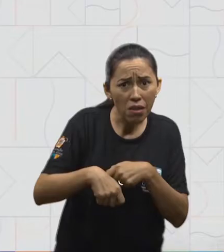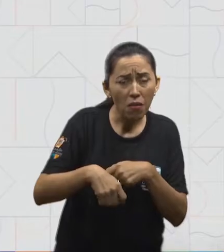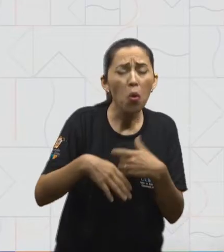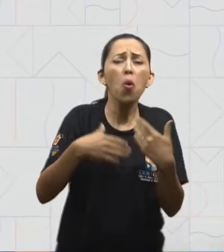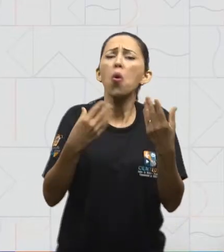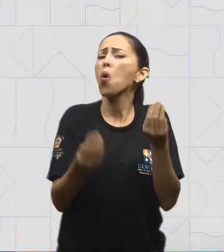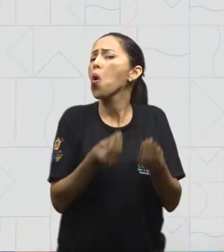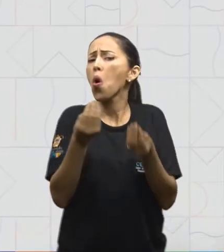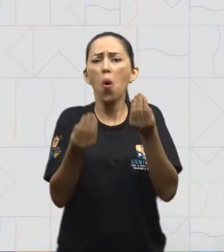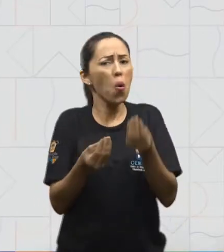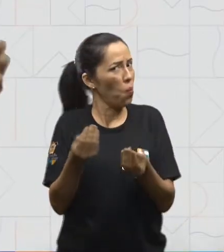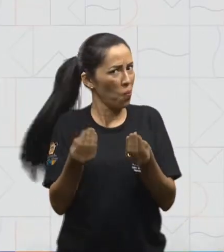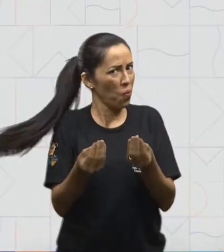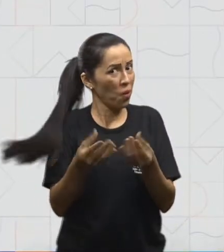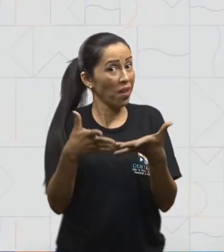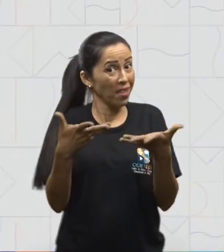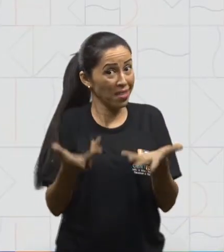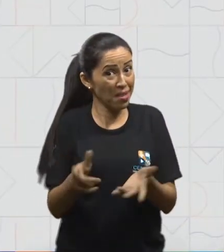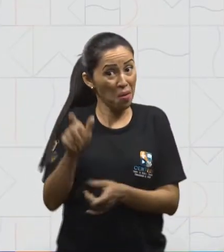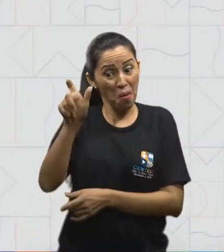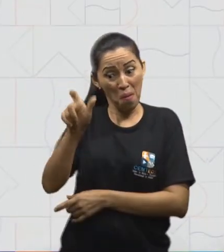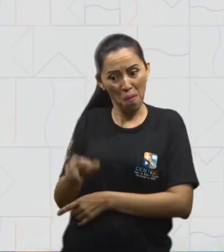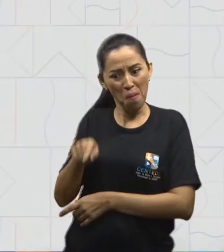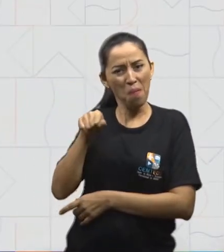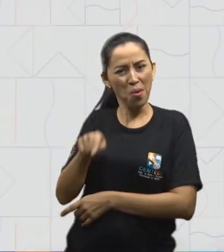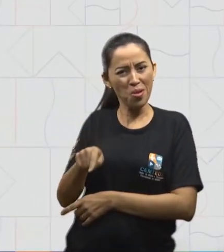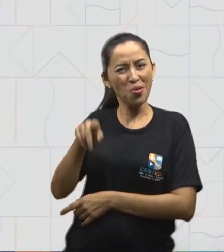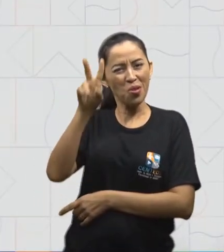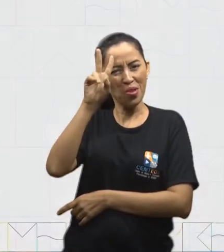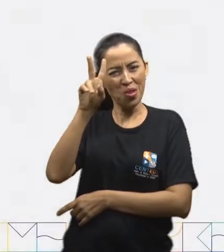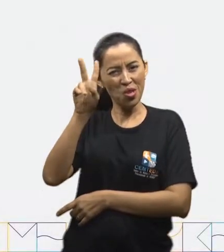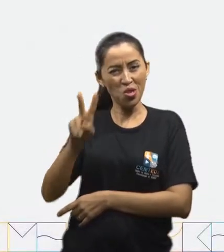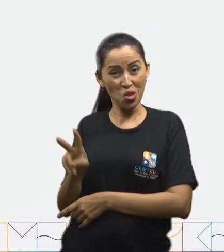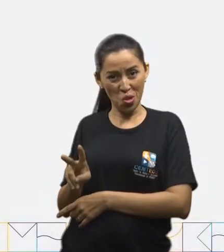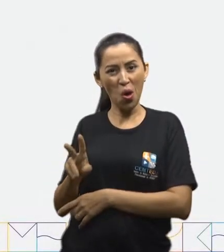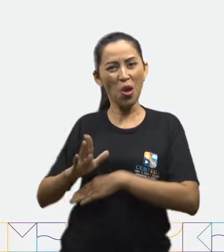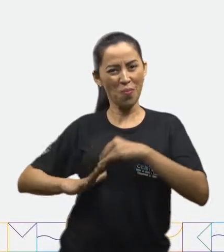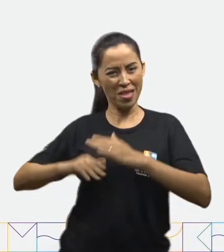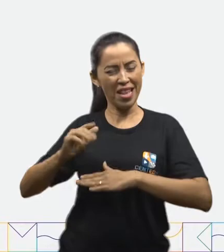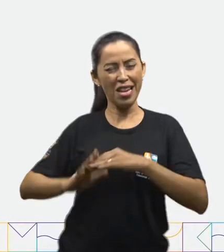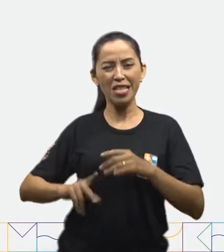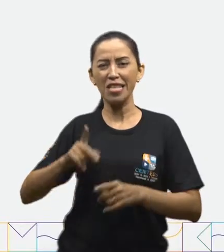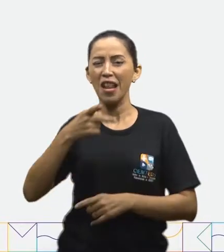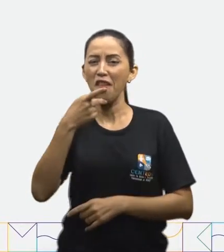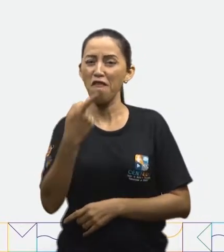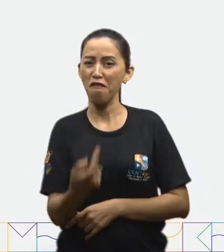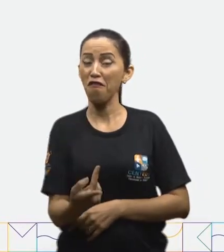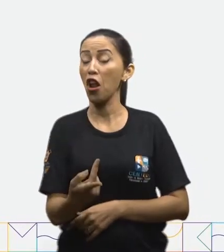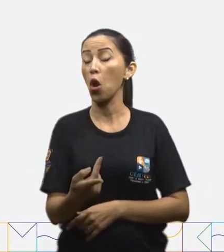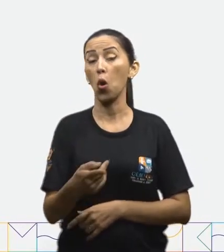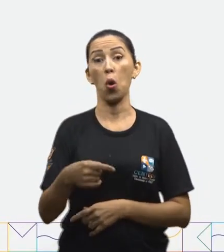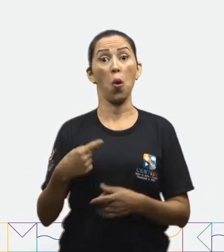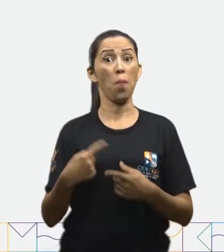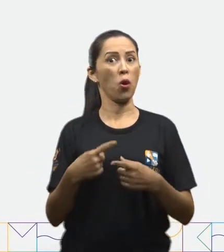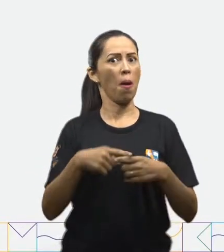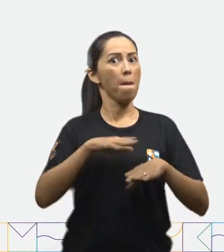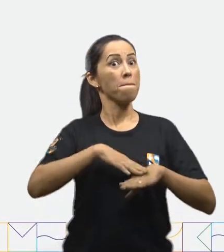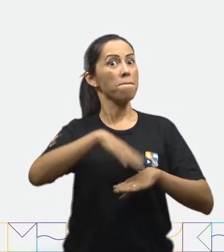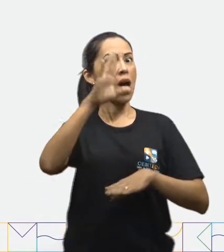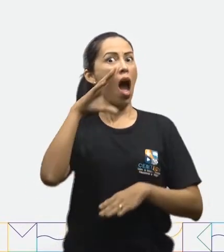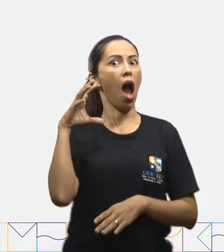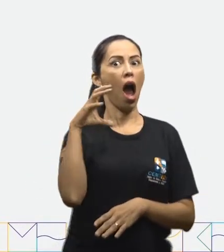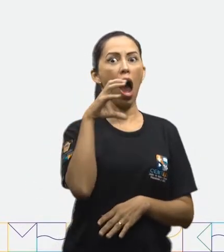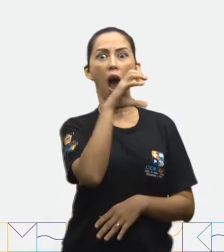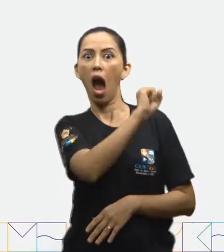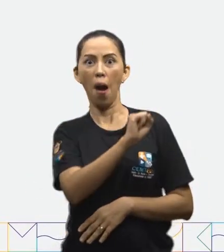caminho que eles utilizaram? O historiador Heródoto disse uma vez assim: Não há nada no mundo que viaje mais rápido que